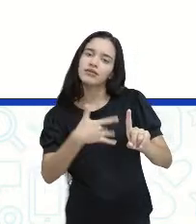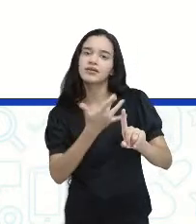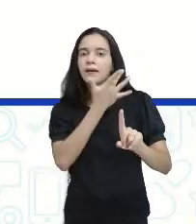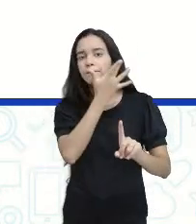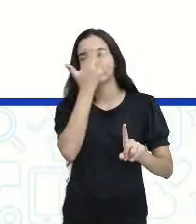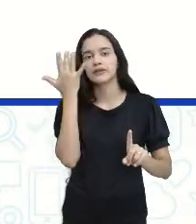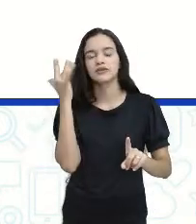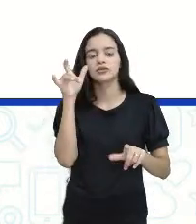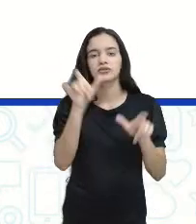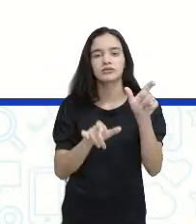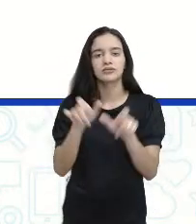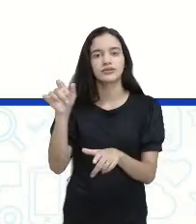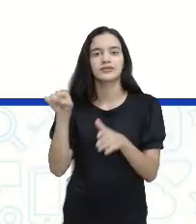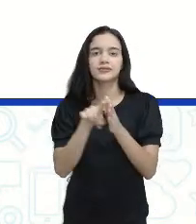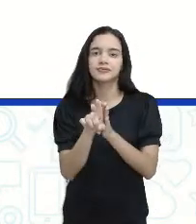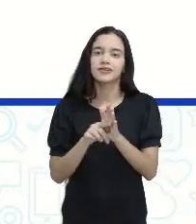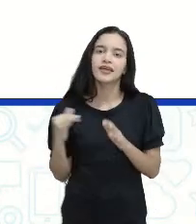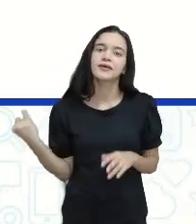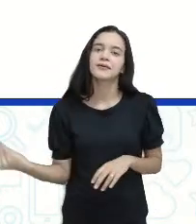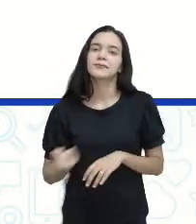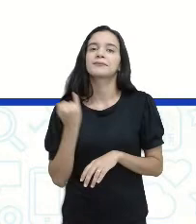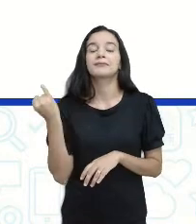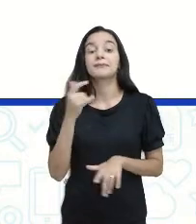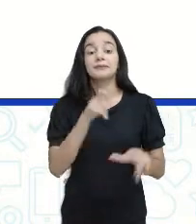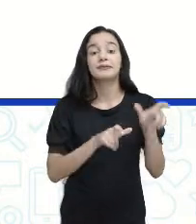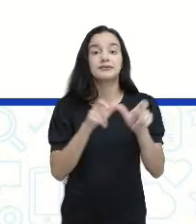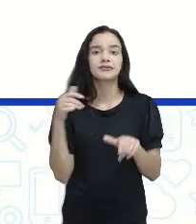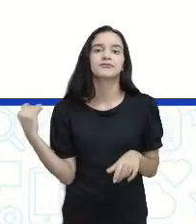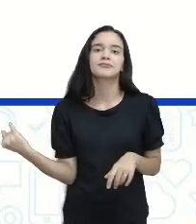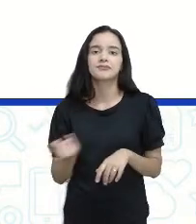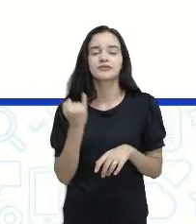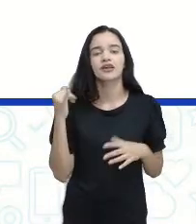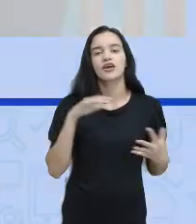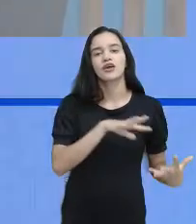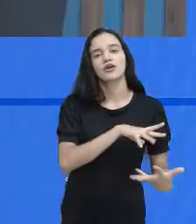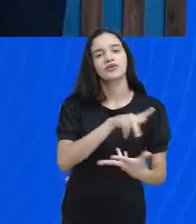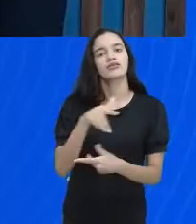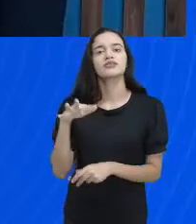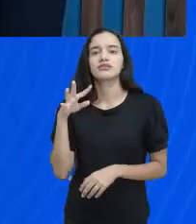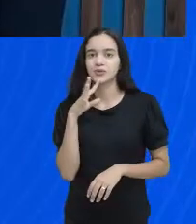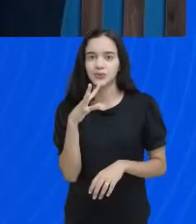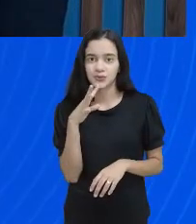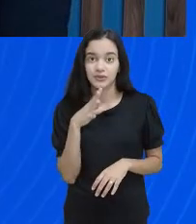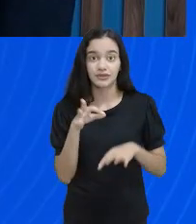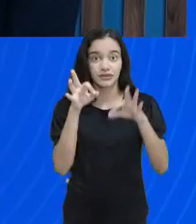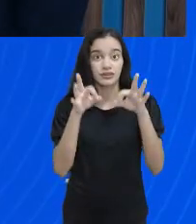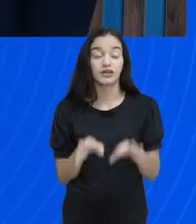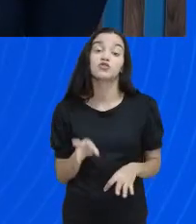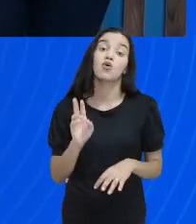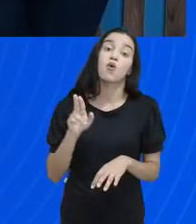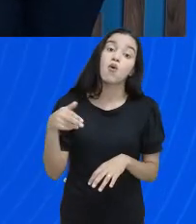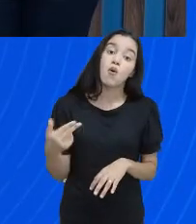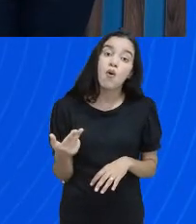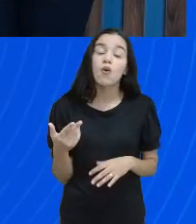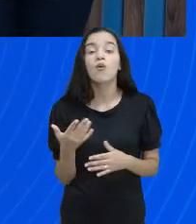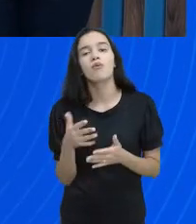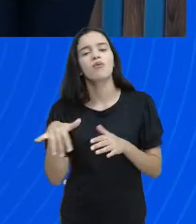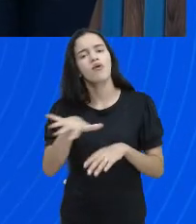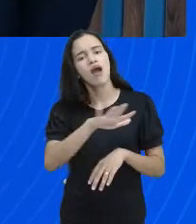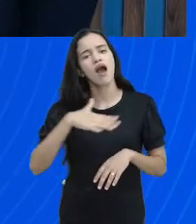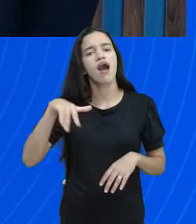a cientistas importantes, né, ou pessoas importantes, né, que a humanidade conhece, tá certo? Ou alguma